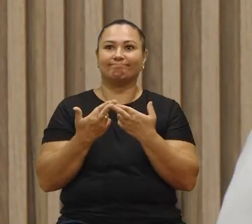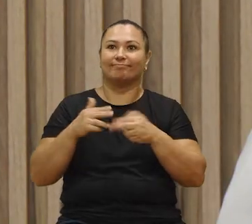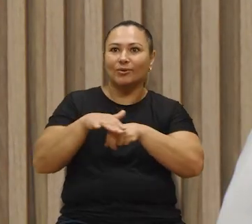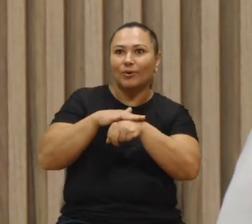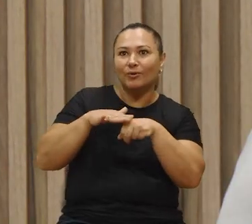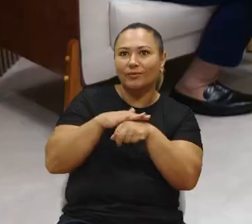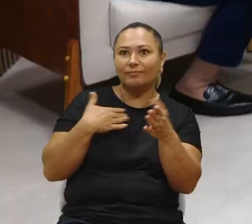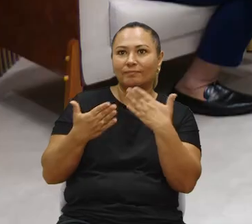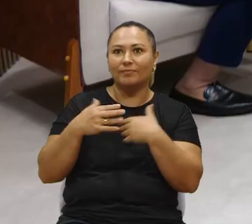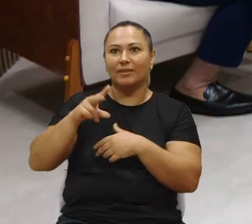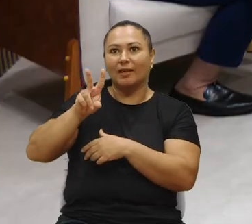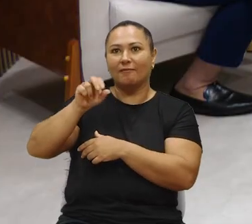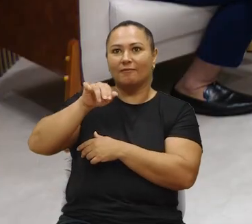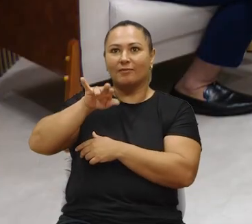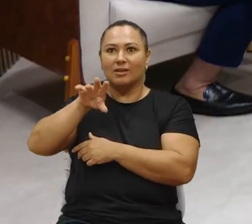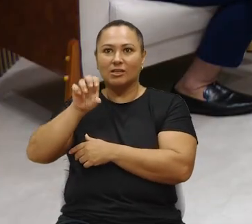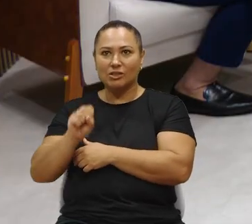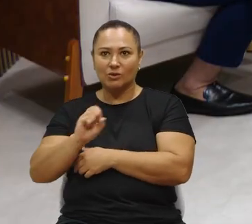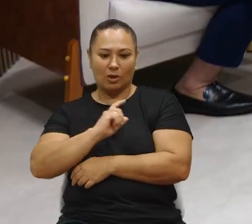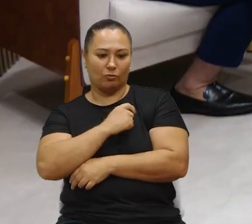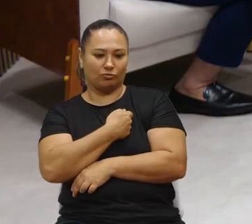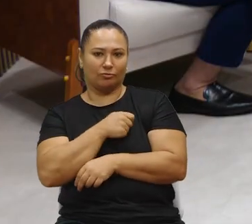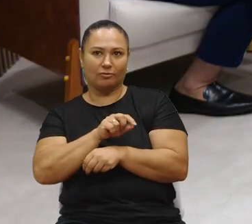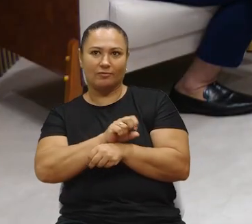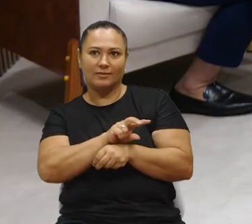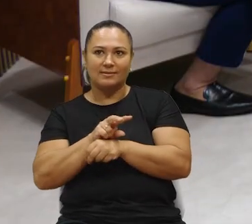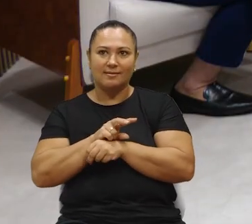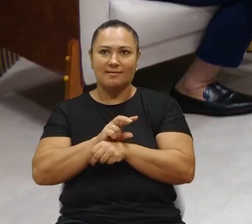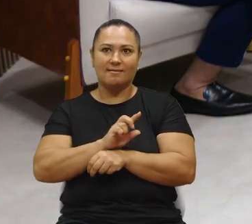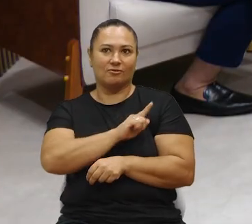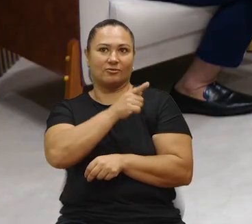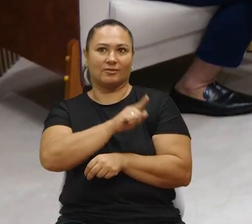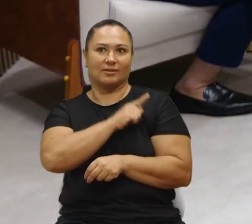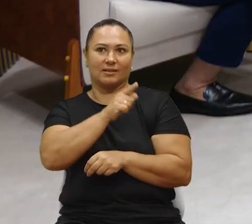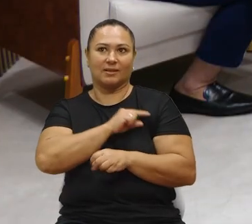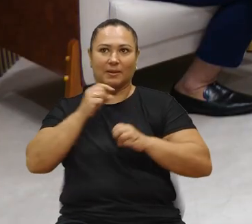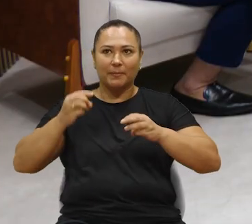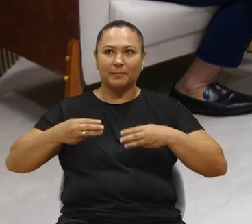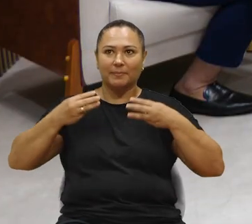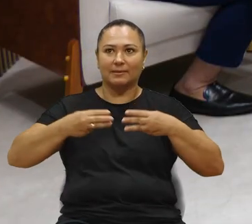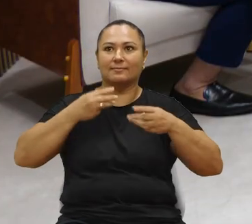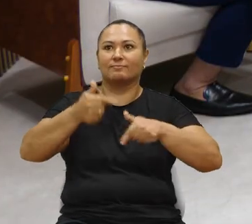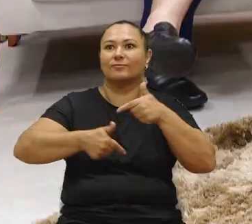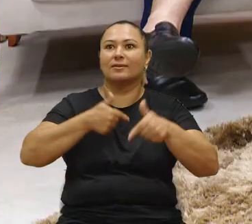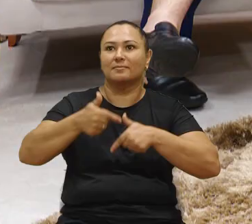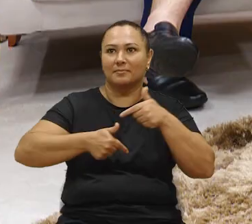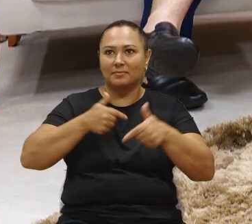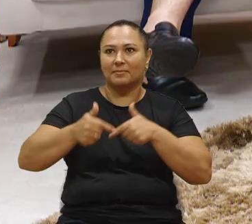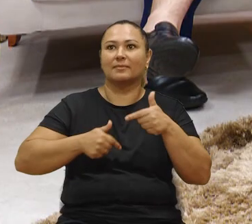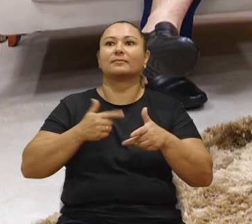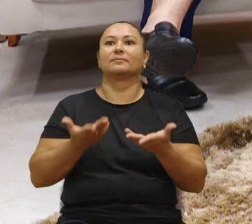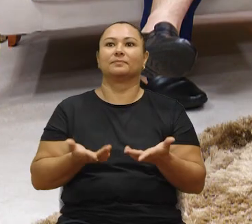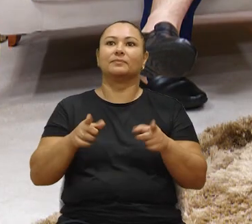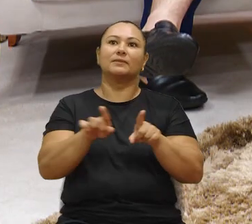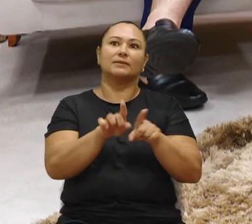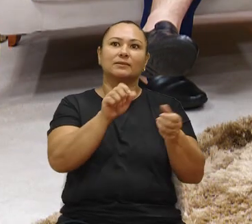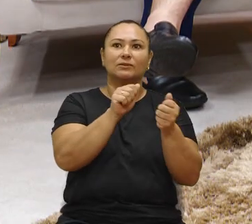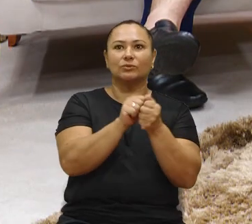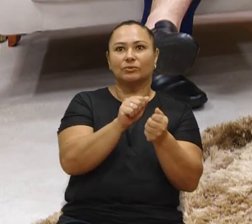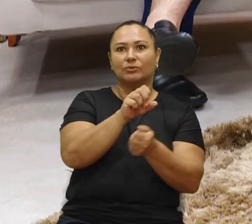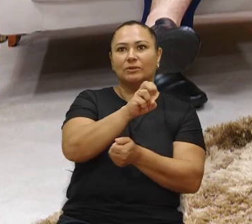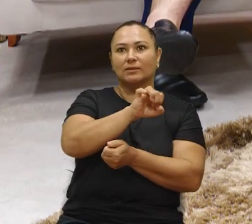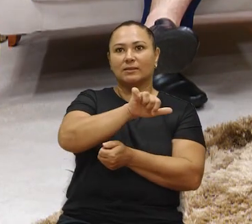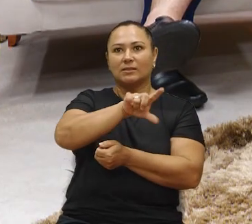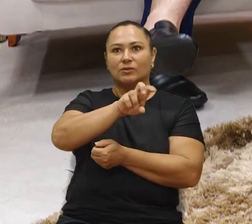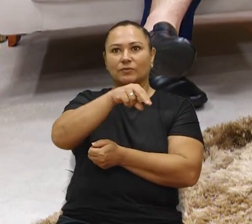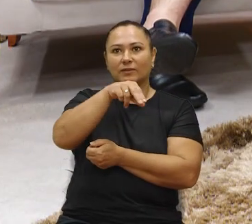na Roda de Saberes, Vânios Corte, auditor fiscal e gerente do Ministério do Trabalho e Emprego. Também